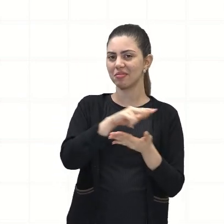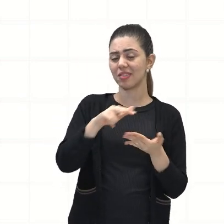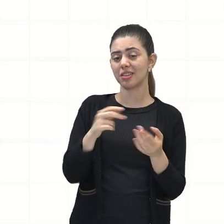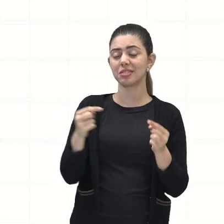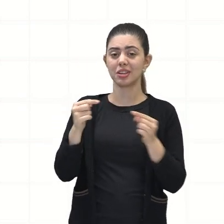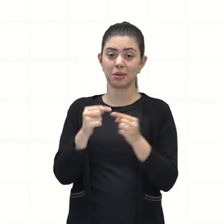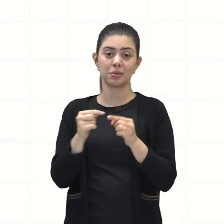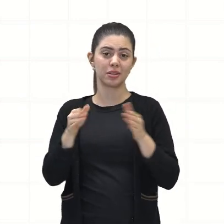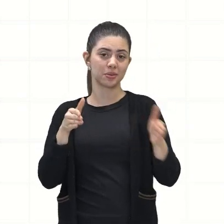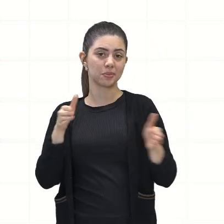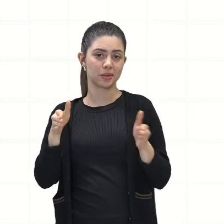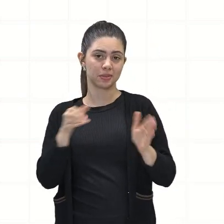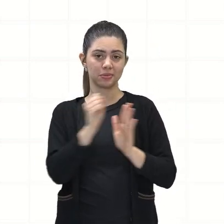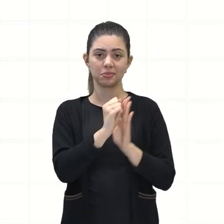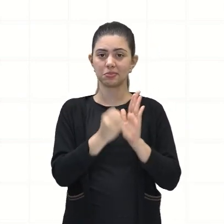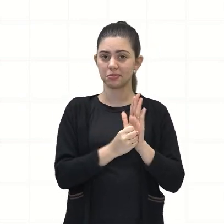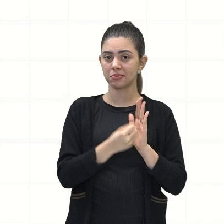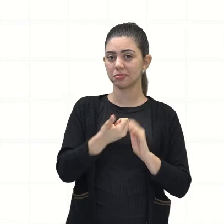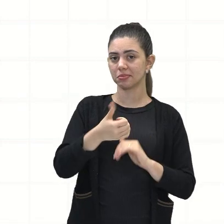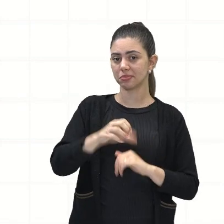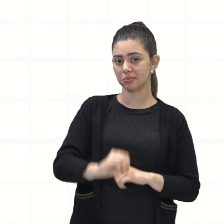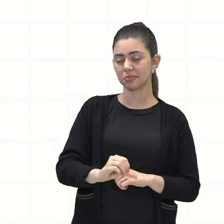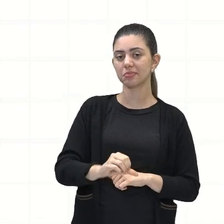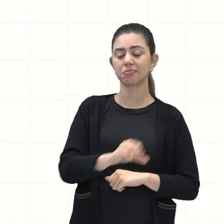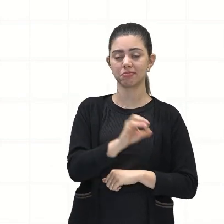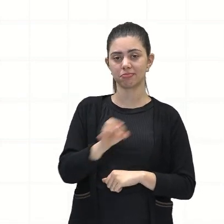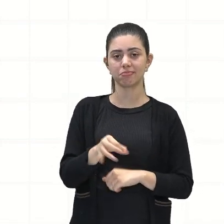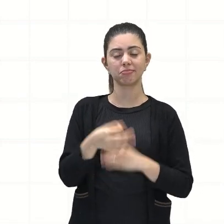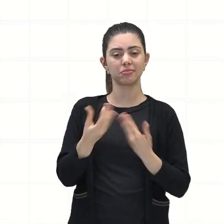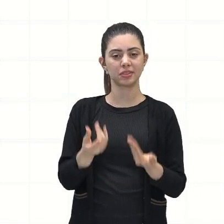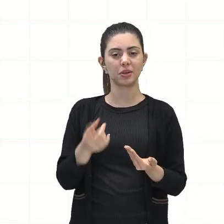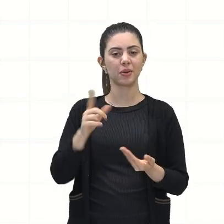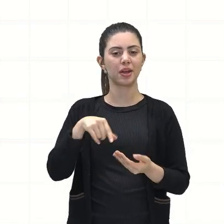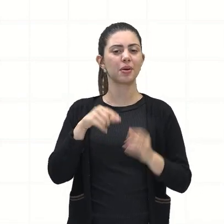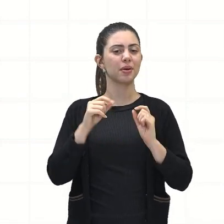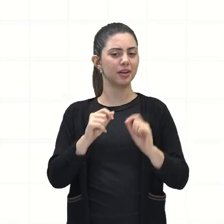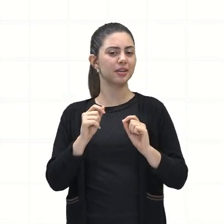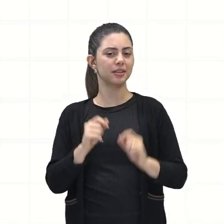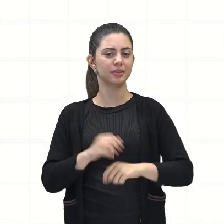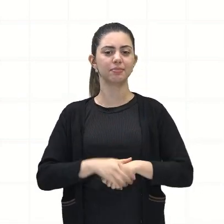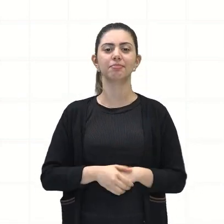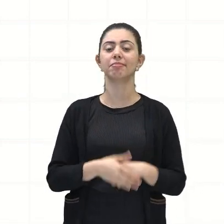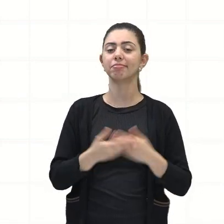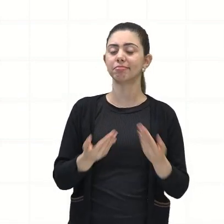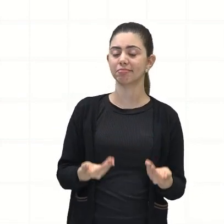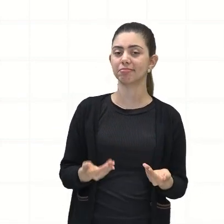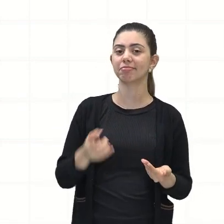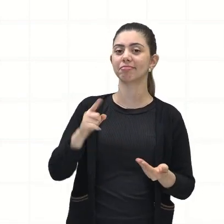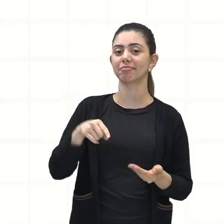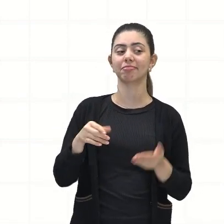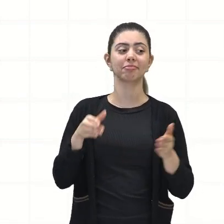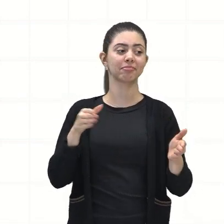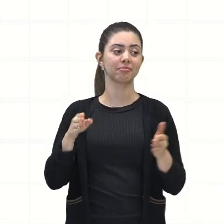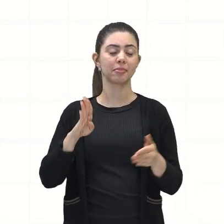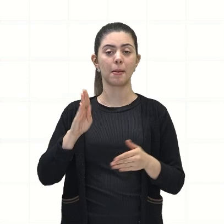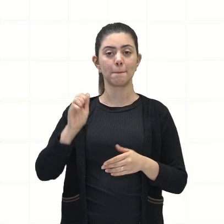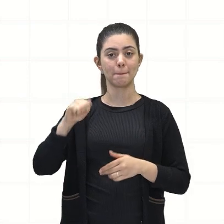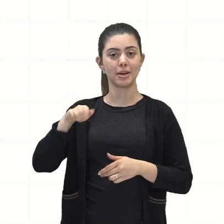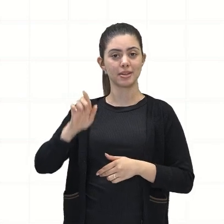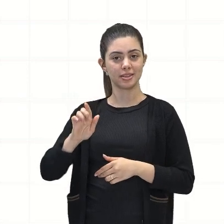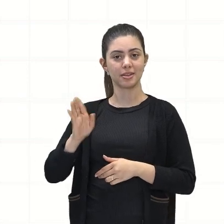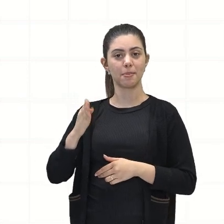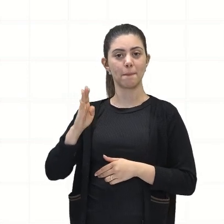esse período, que é um período, né, do Bang Bang, o período, né, das